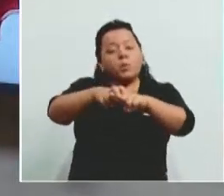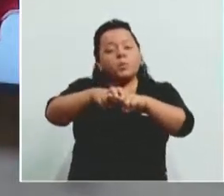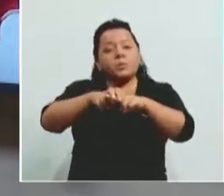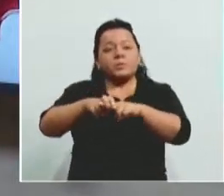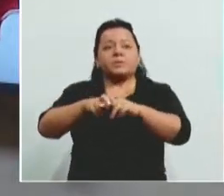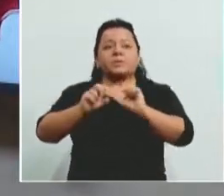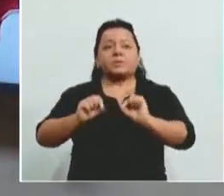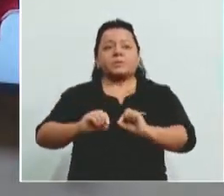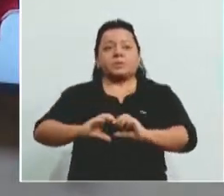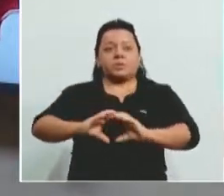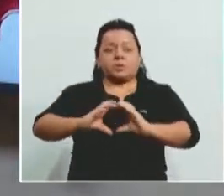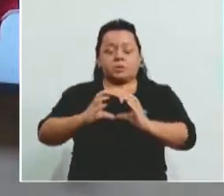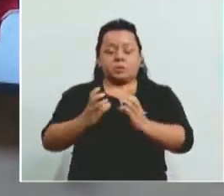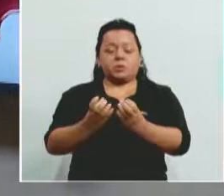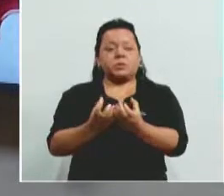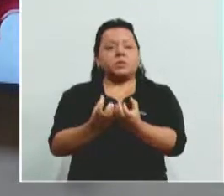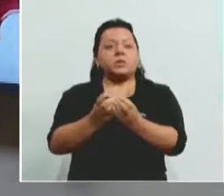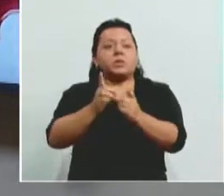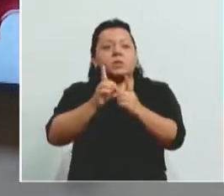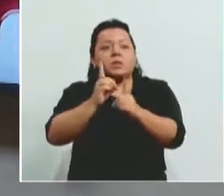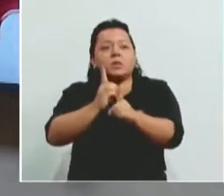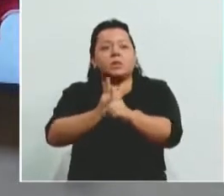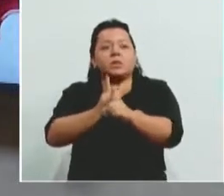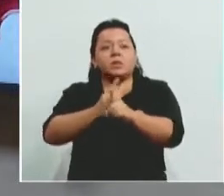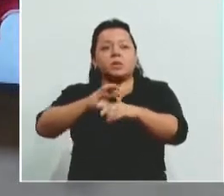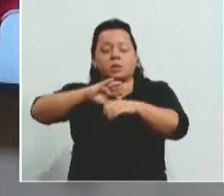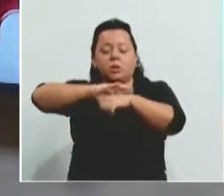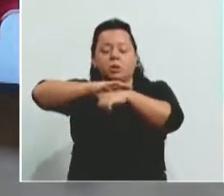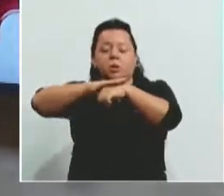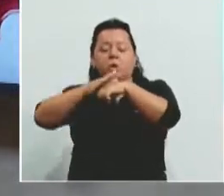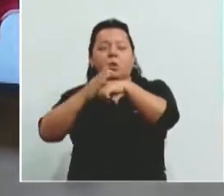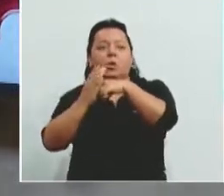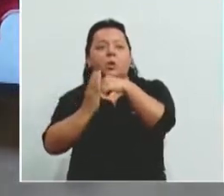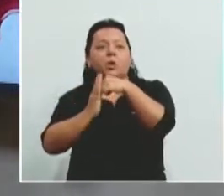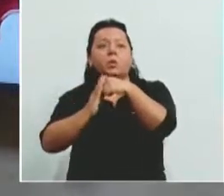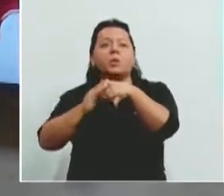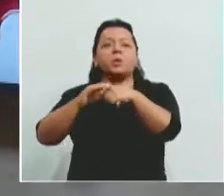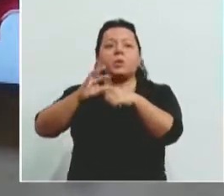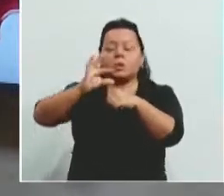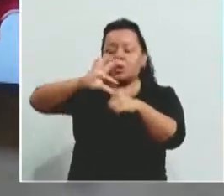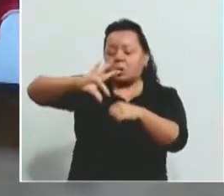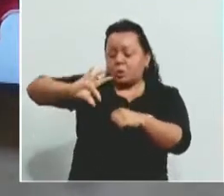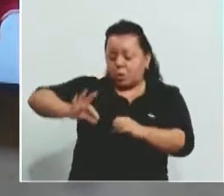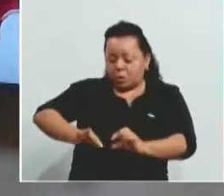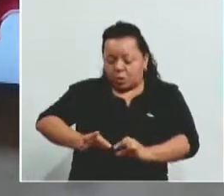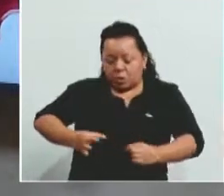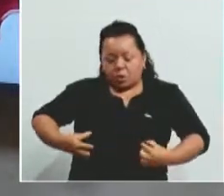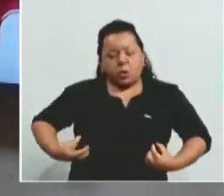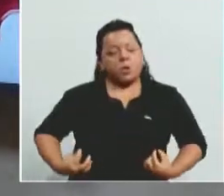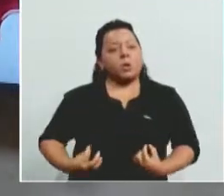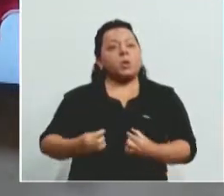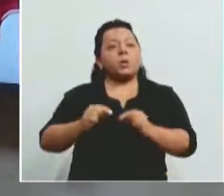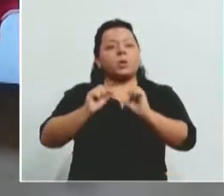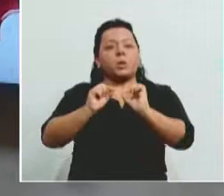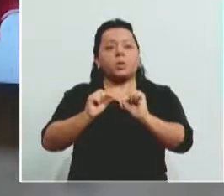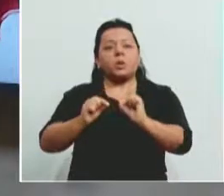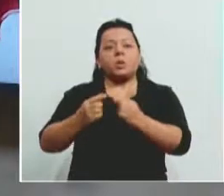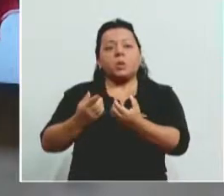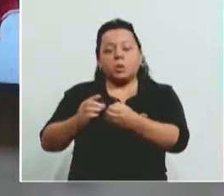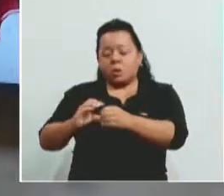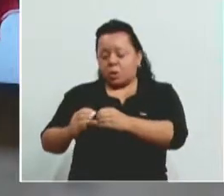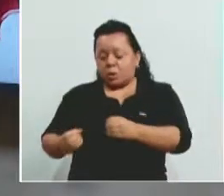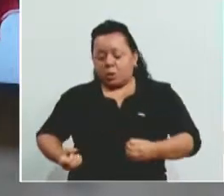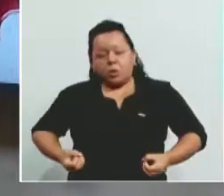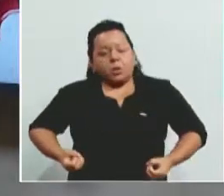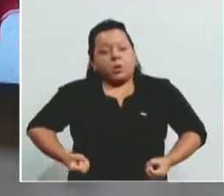esse endométrio pode se encontrar fora. Olha aqui, nesse caso está na serosa, aqui na tuba uterina, aqui é um endometrioma porque está